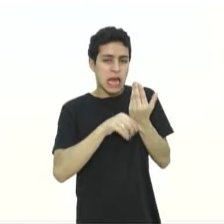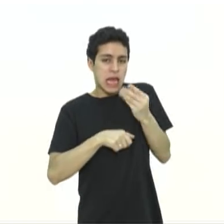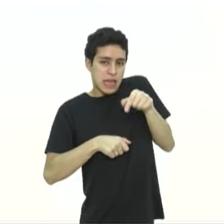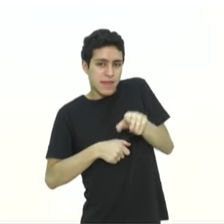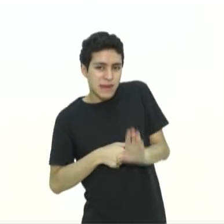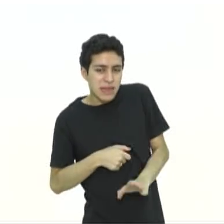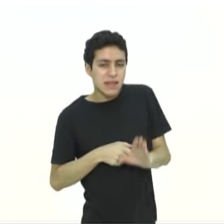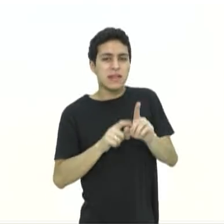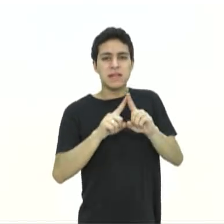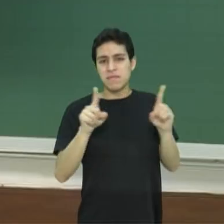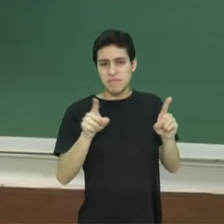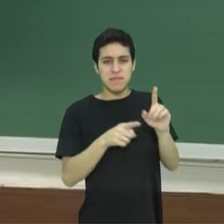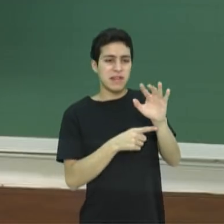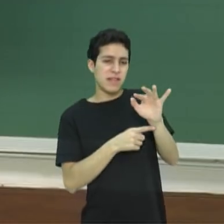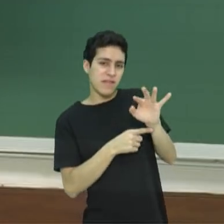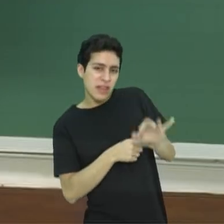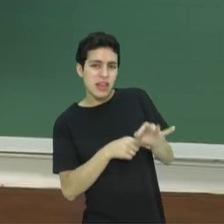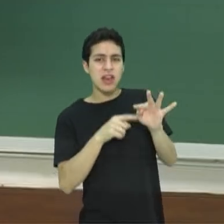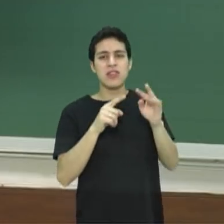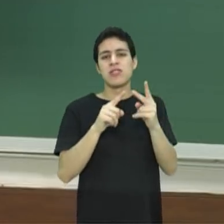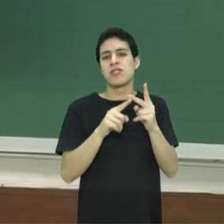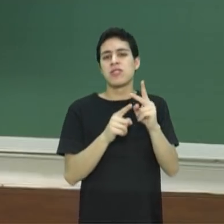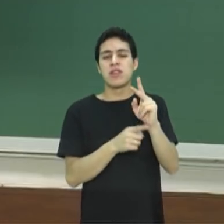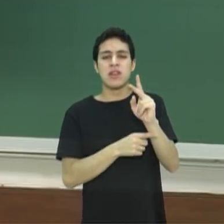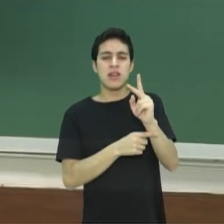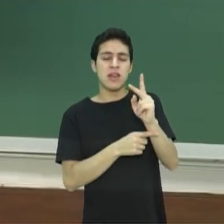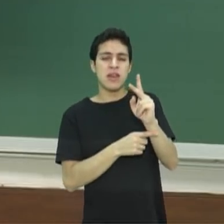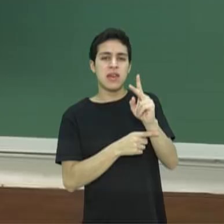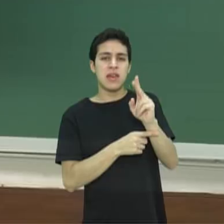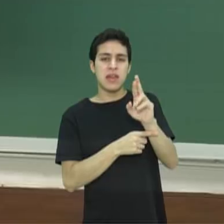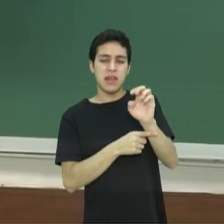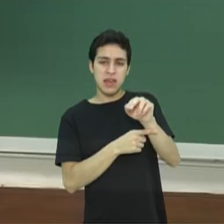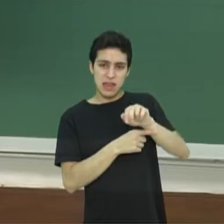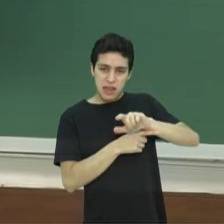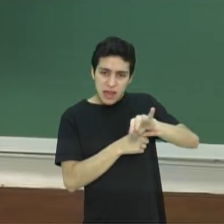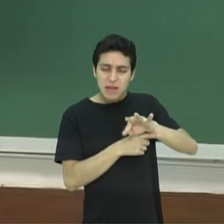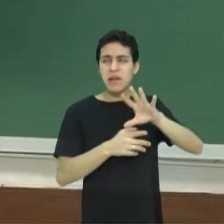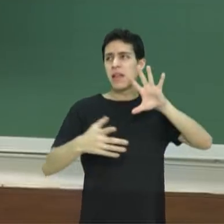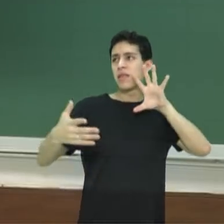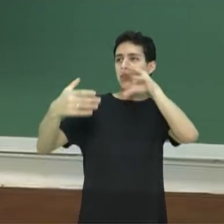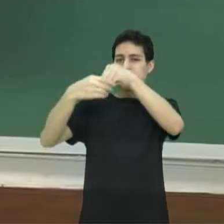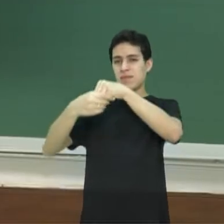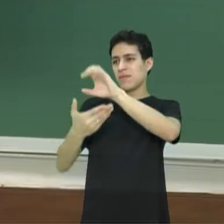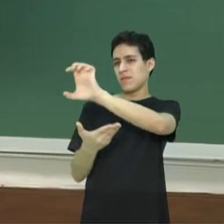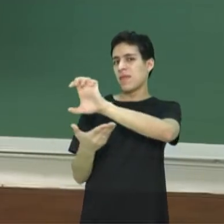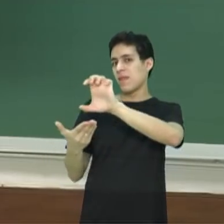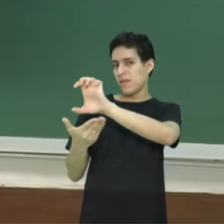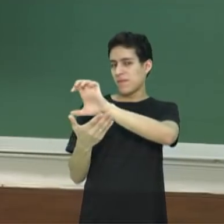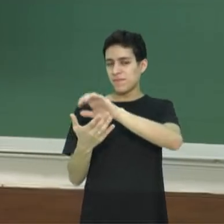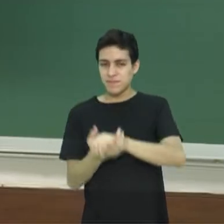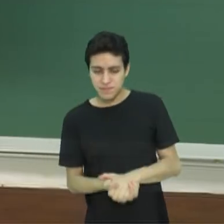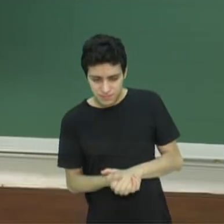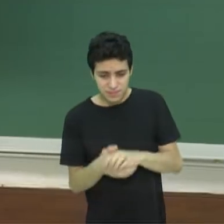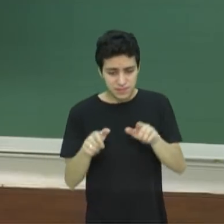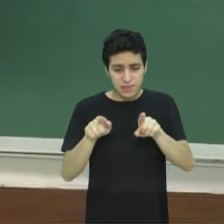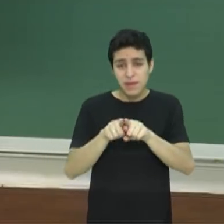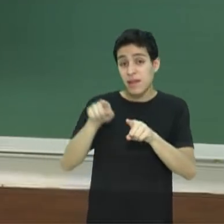europeias. Eles têm indústria aeronáutica, construção de aeronaves, indústria química. O Brasil